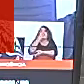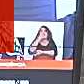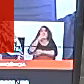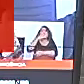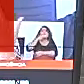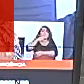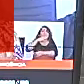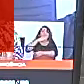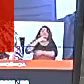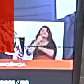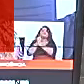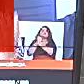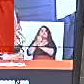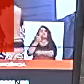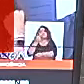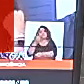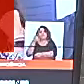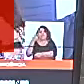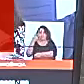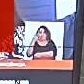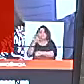adequar imediatamente